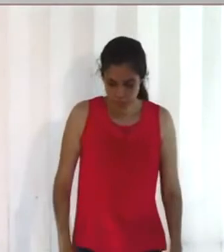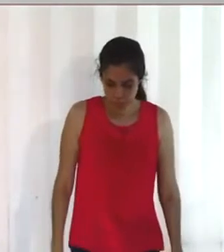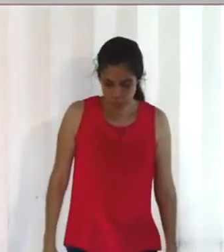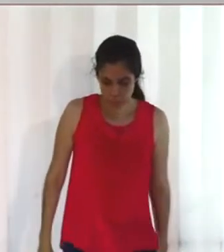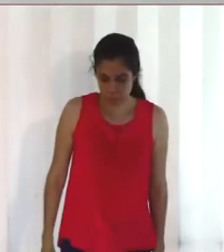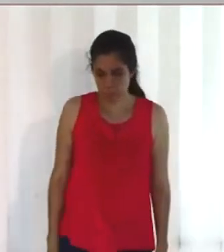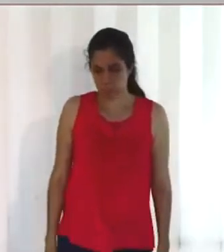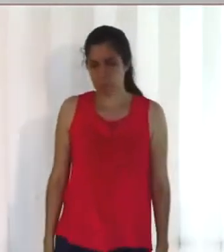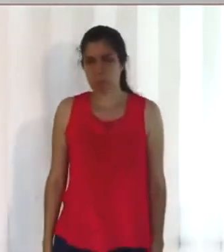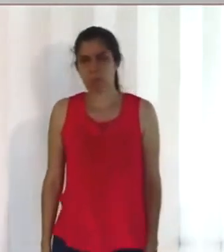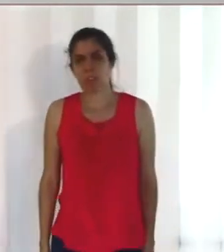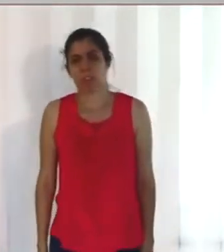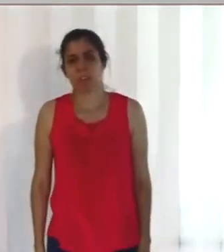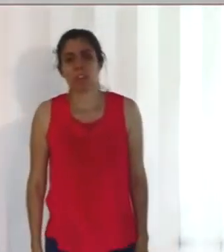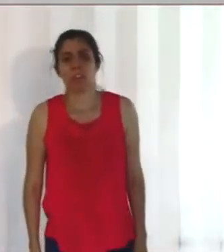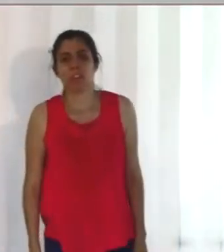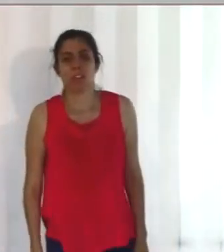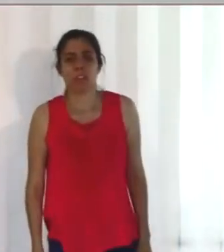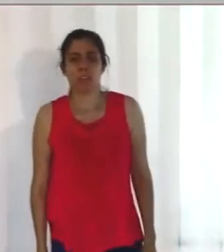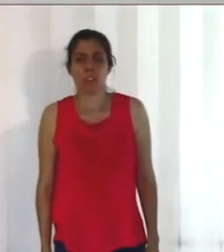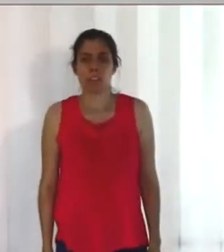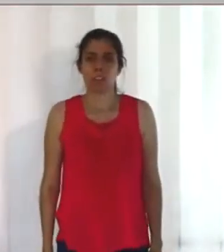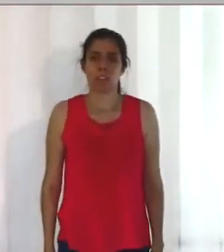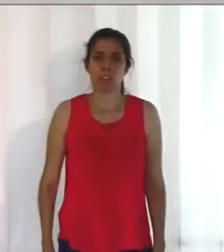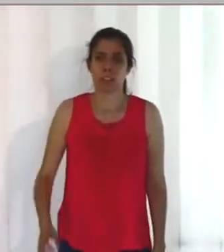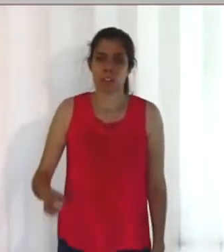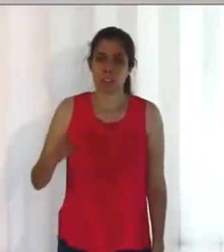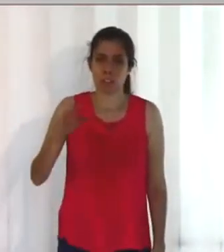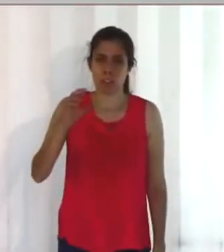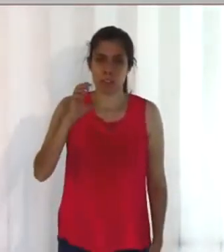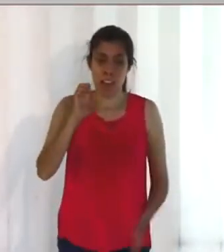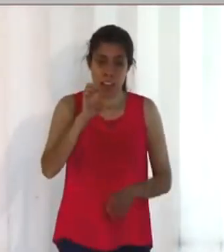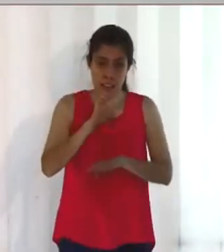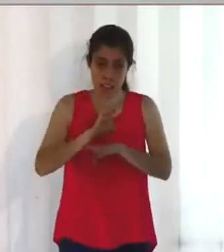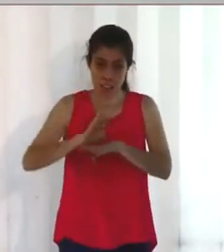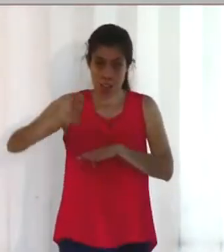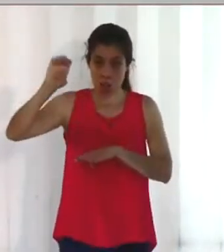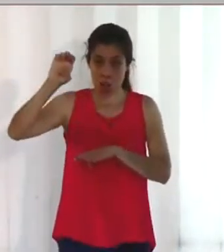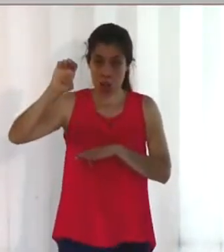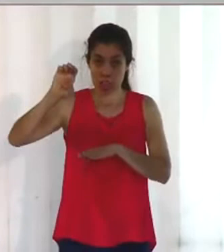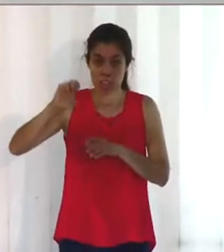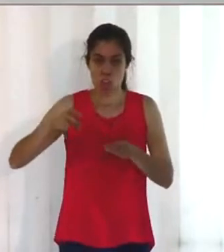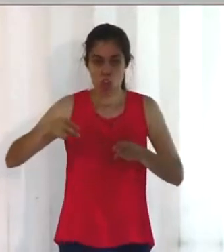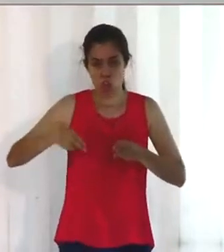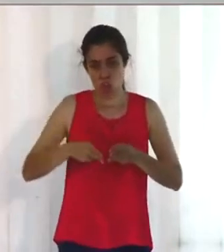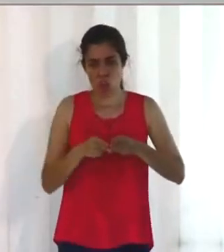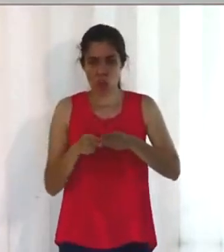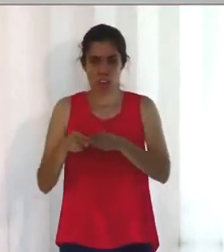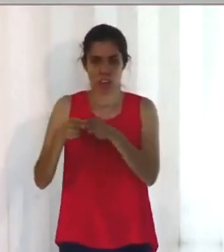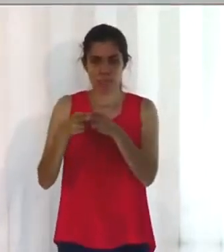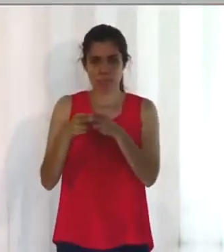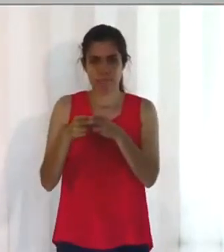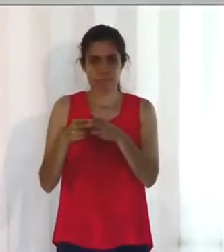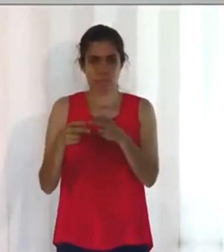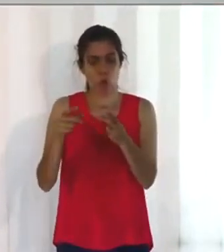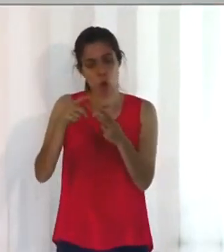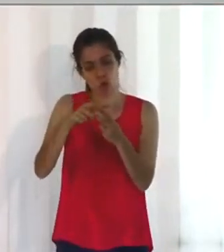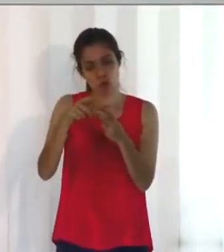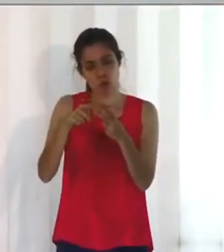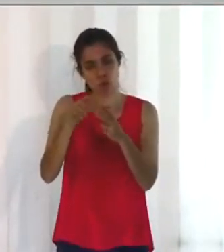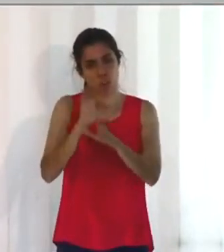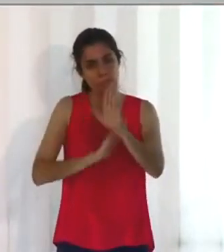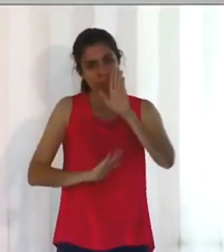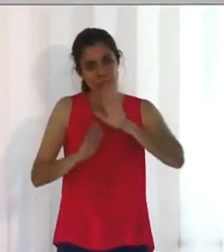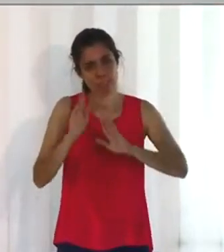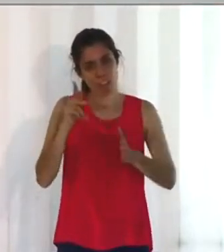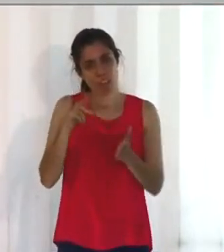deles. E Noé, né? E Noé. Aqui está Noé, então, um homem